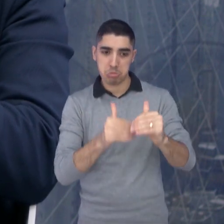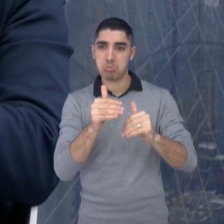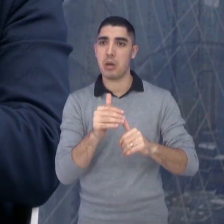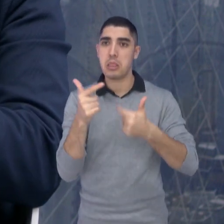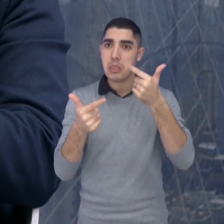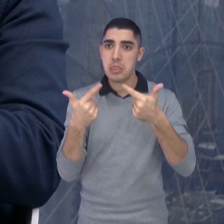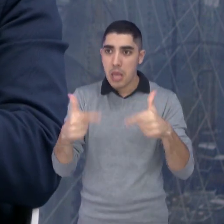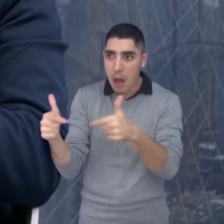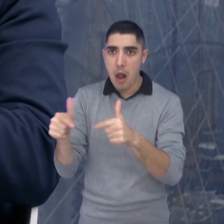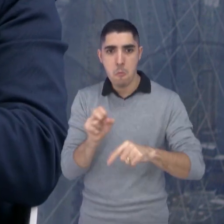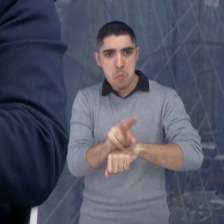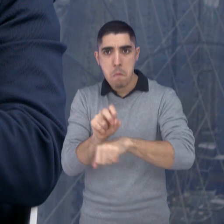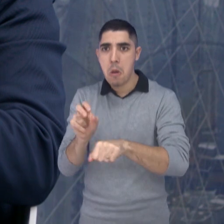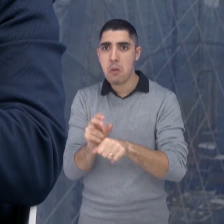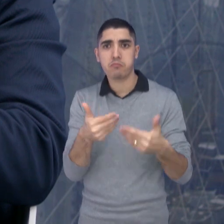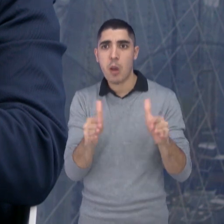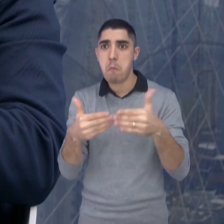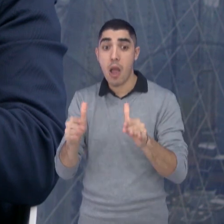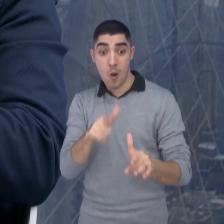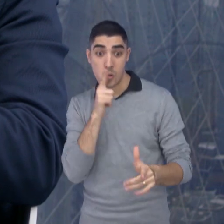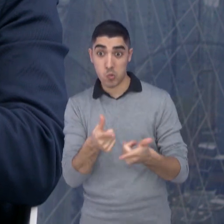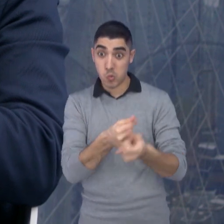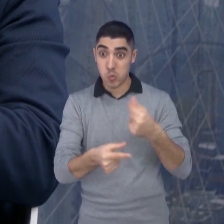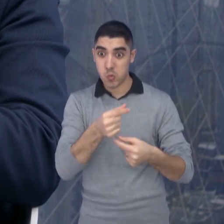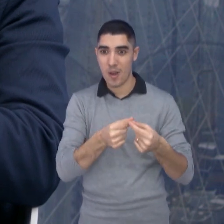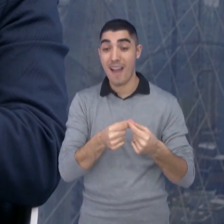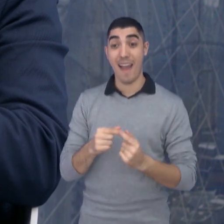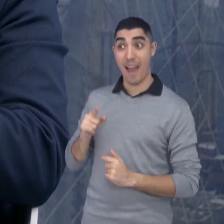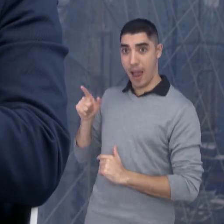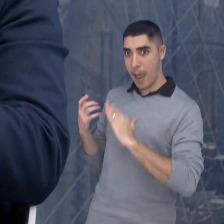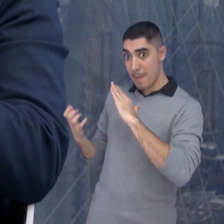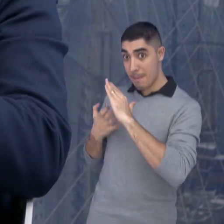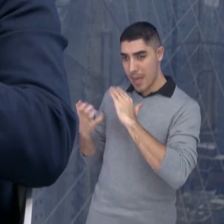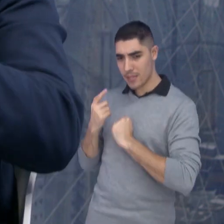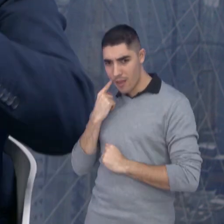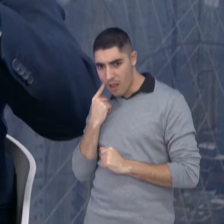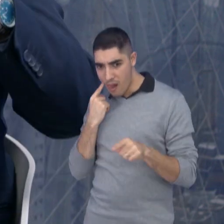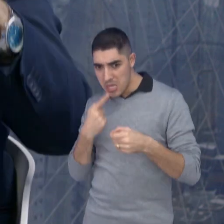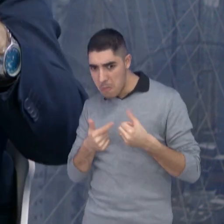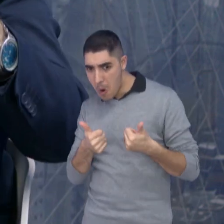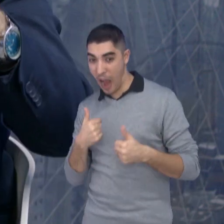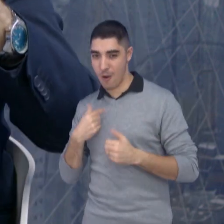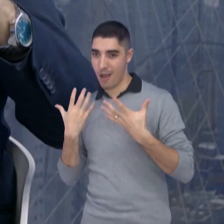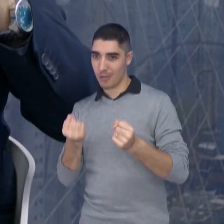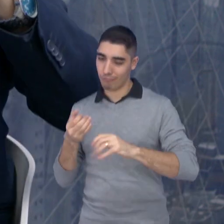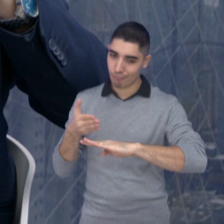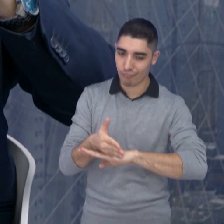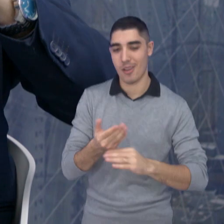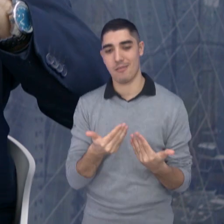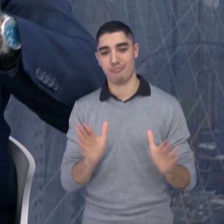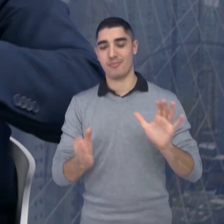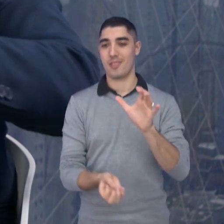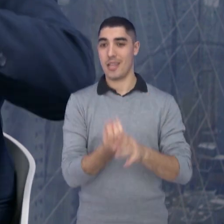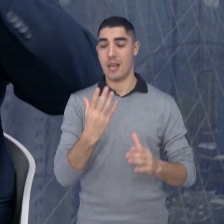tenho demanda sendo gerada, então a iniciativa privada vai procurar se instalar ali. Se eu quero instalar uma fábrica que vai atender